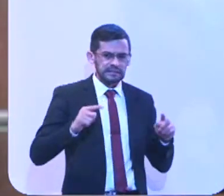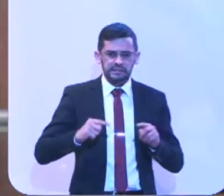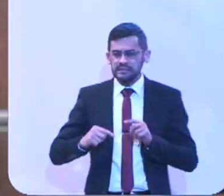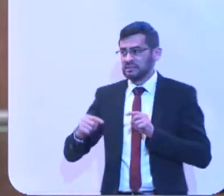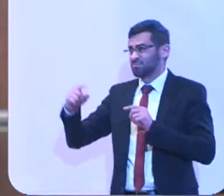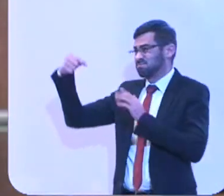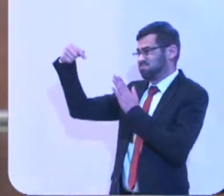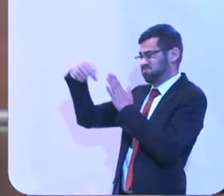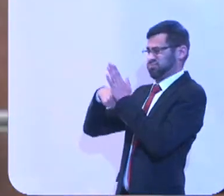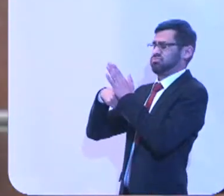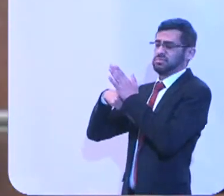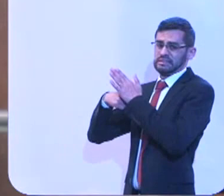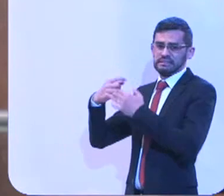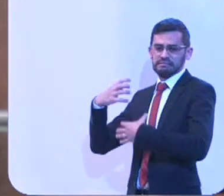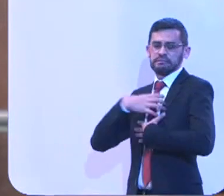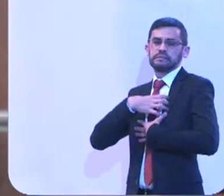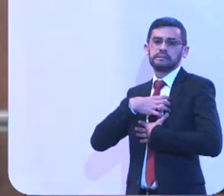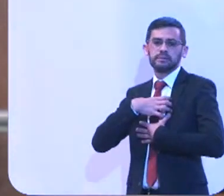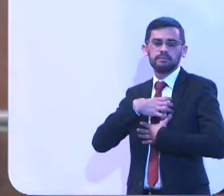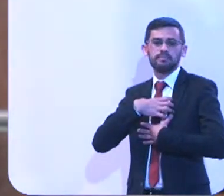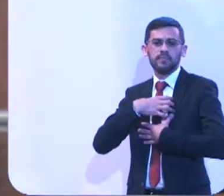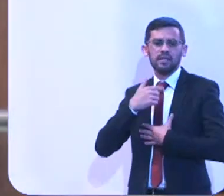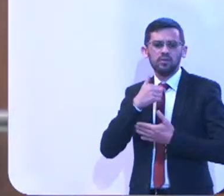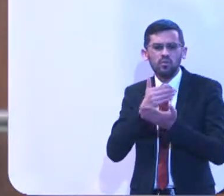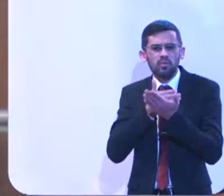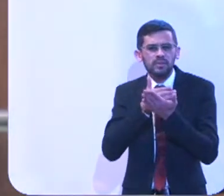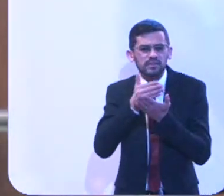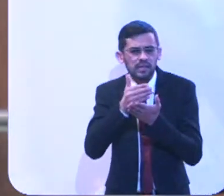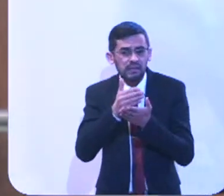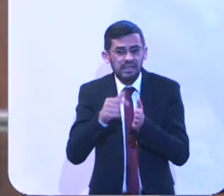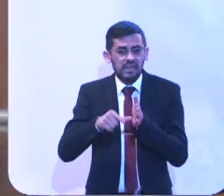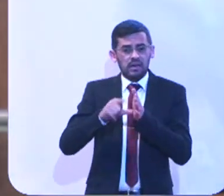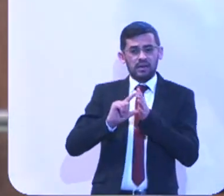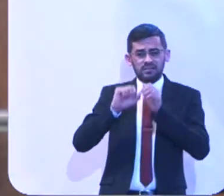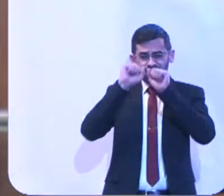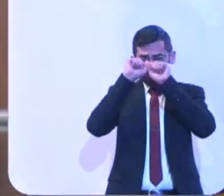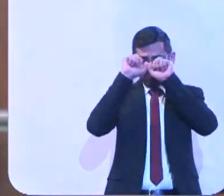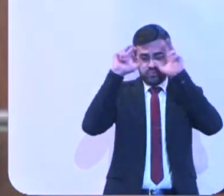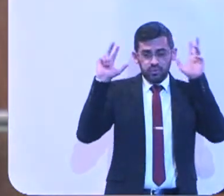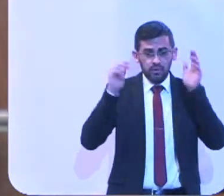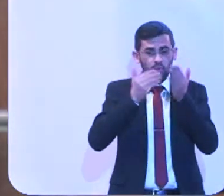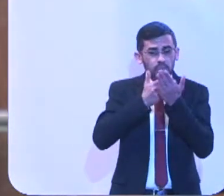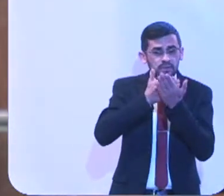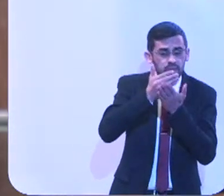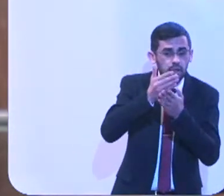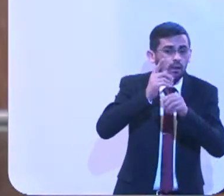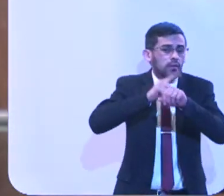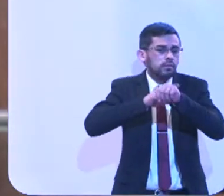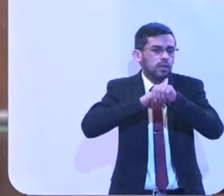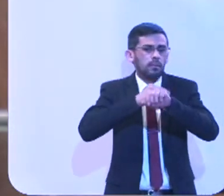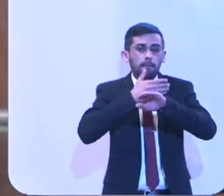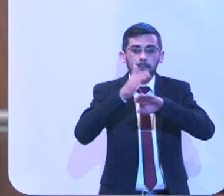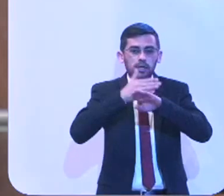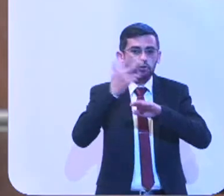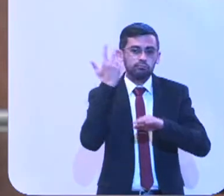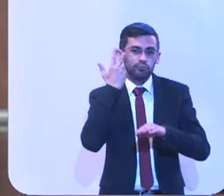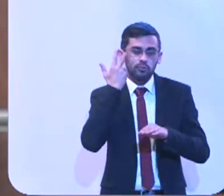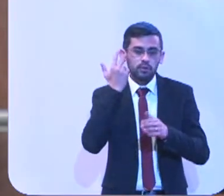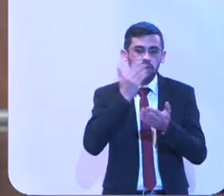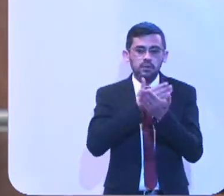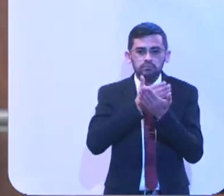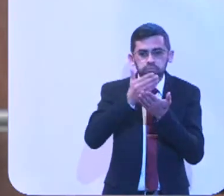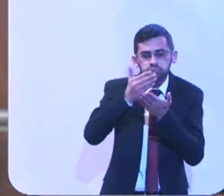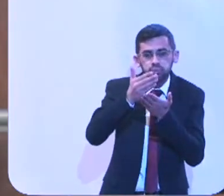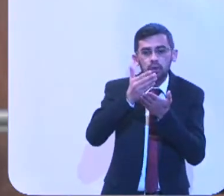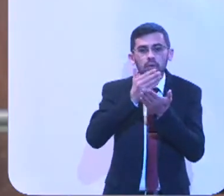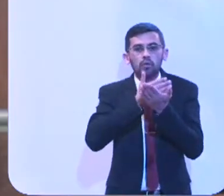pelo Espírito. Eu comecei a acordar mais cedo. Eu comecei a estabelecer rotinas na minha vida. E